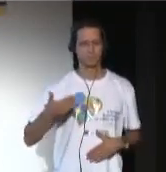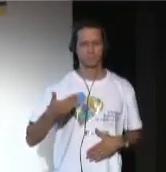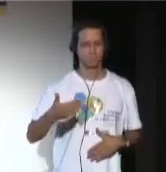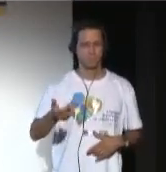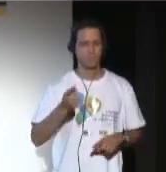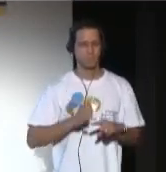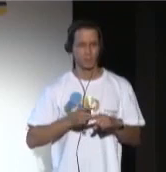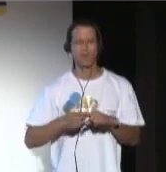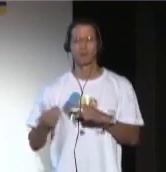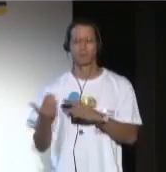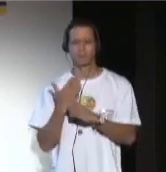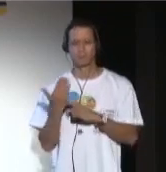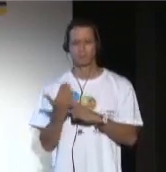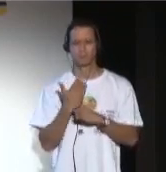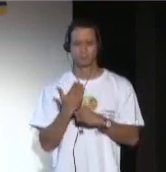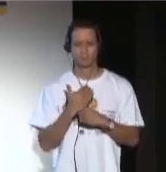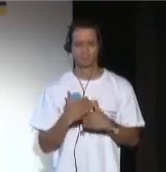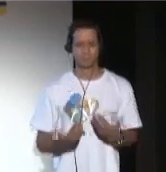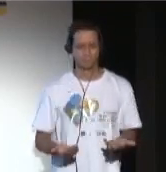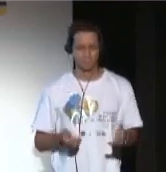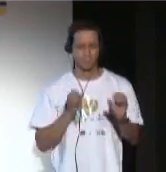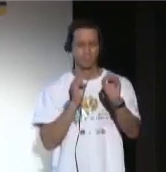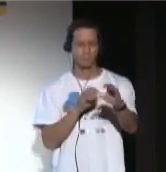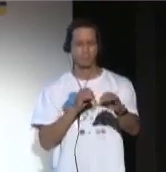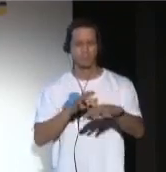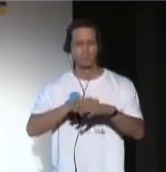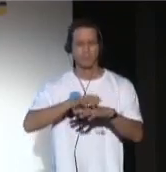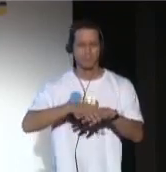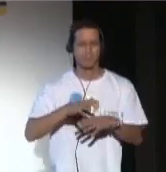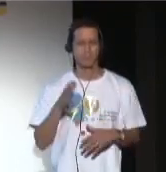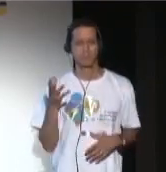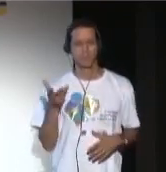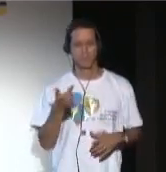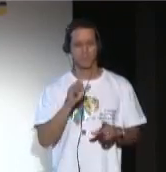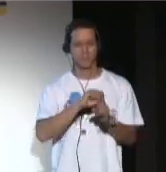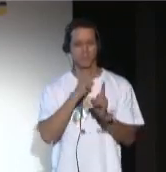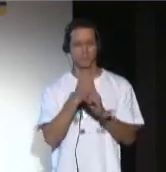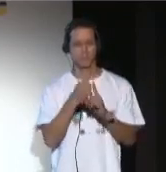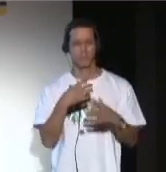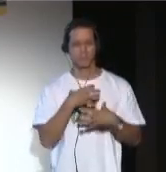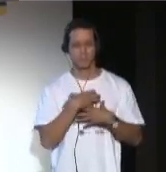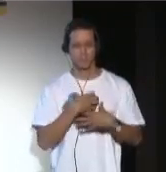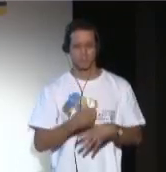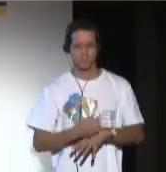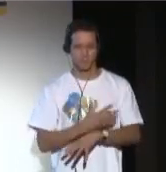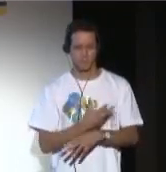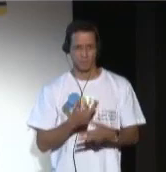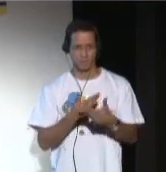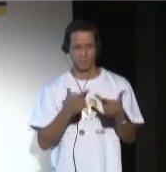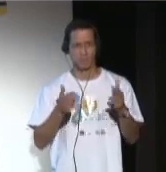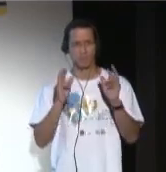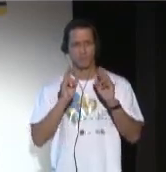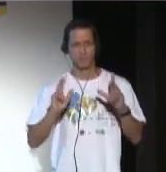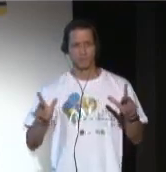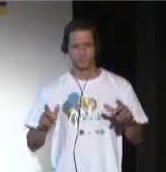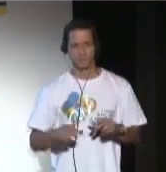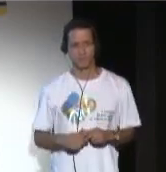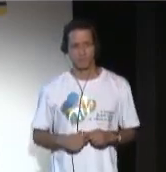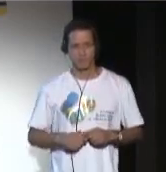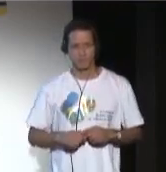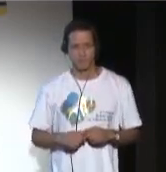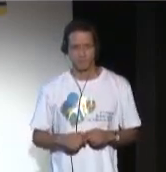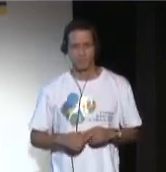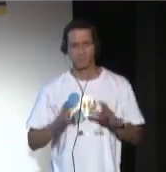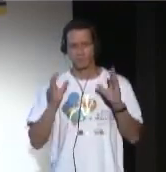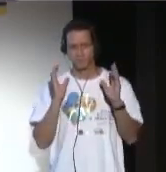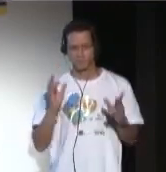tem mais suporte. Então, o ensino de matemática e de habilidades socioemocionais são coisas diferentes. Já